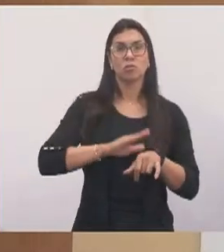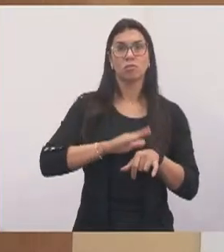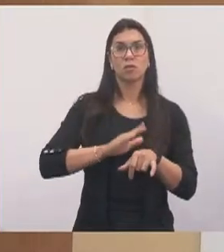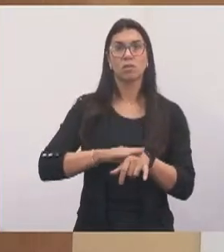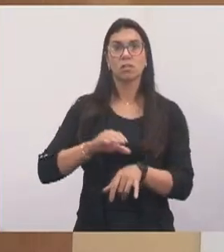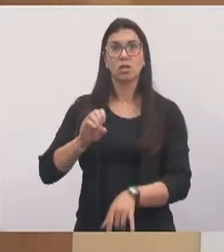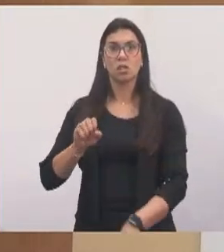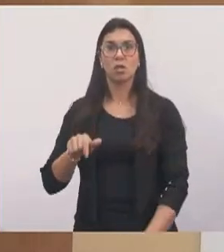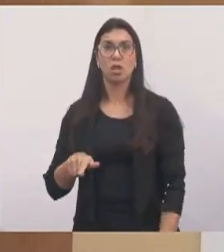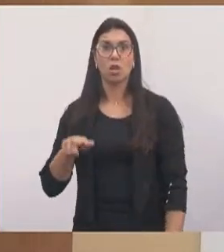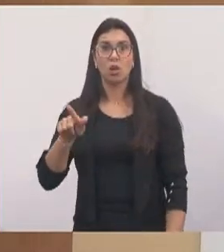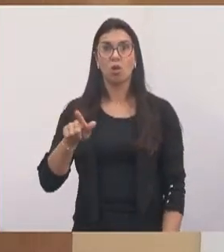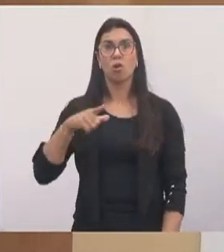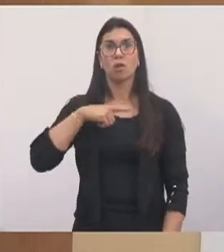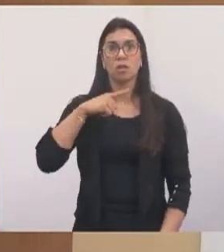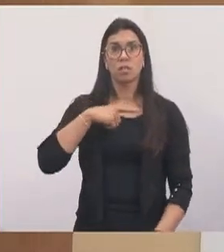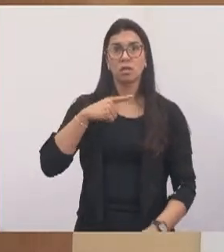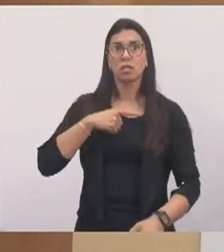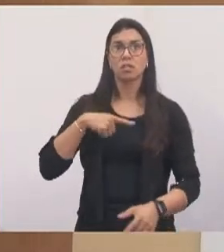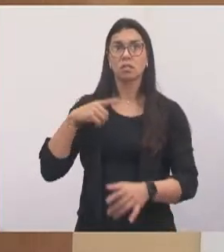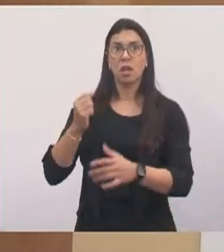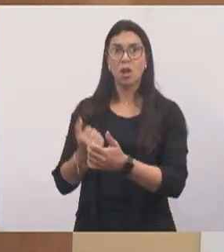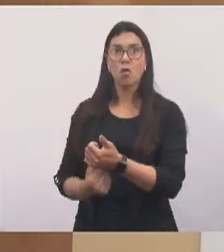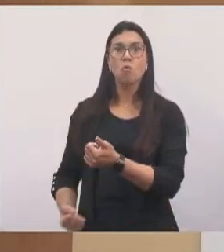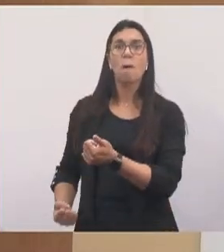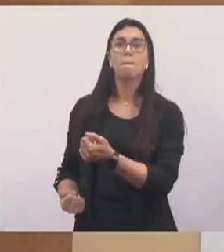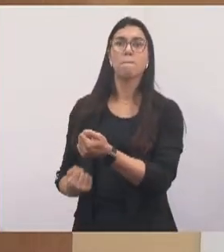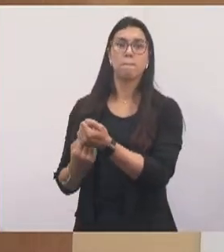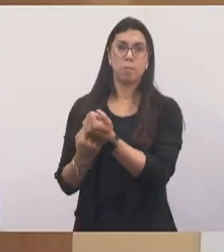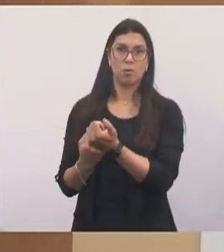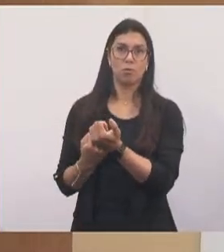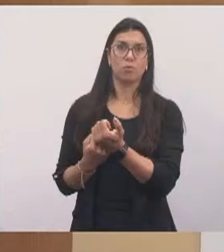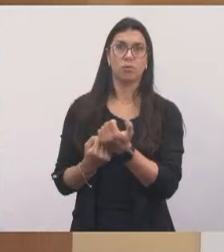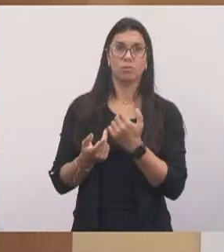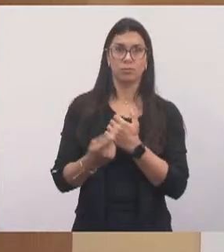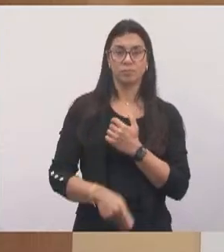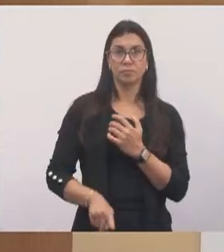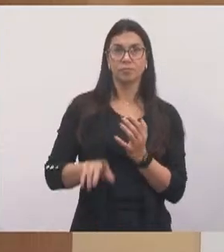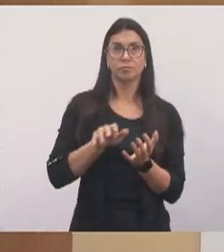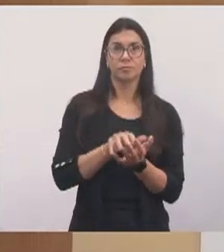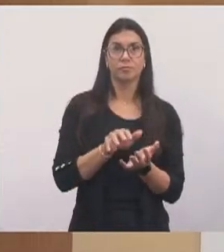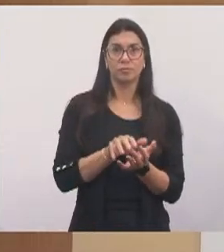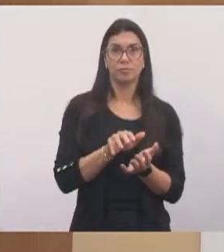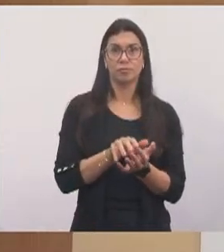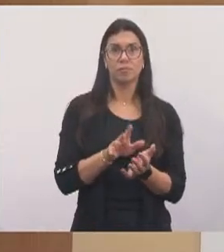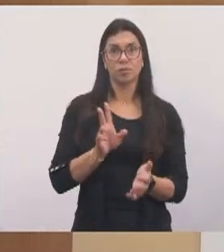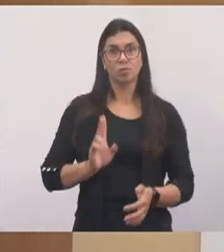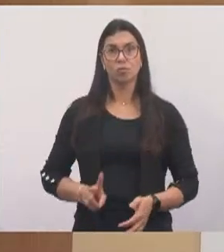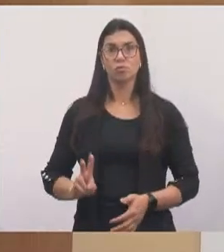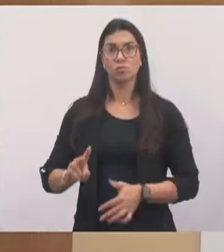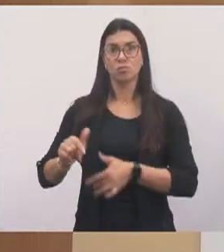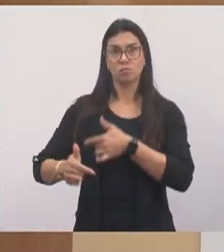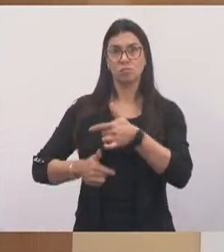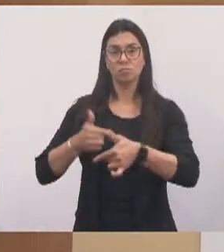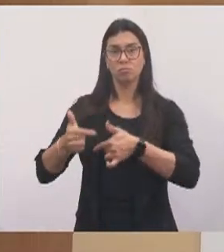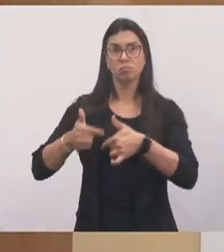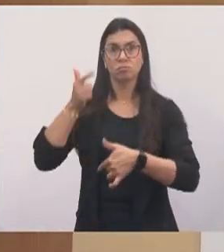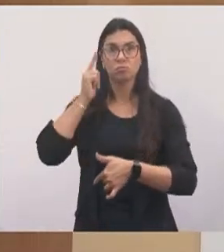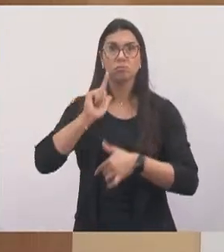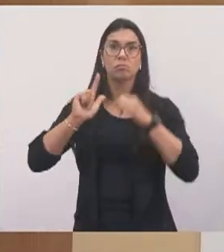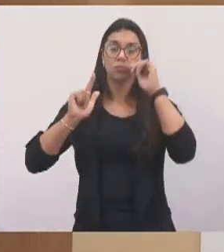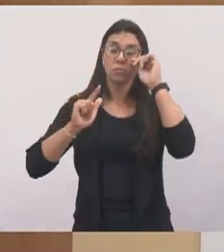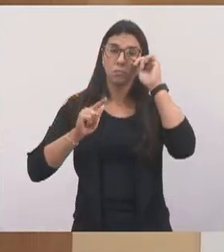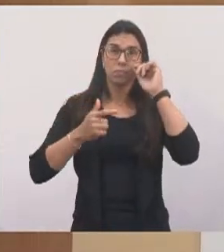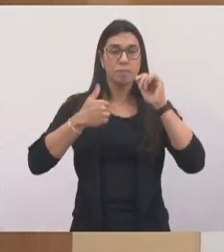tivessem ali um esteio, tivesse o alicerce do município para continuar fazendo esse grande trabalho.